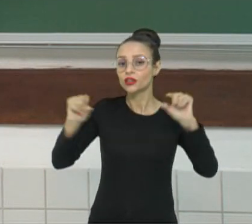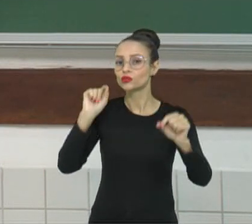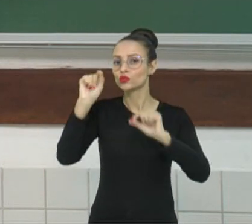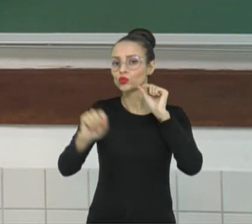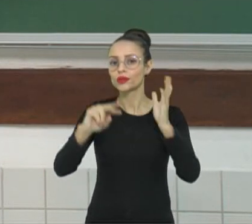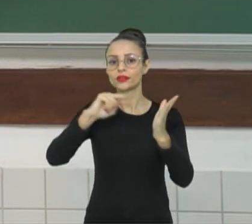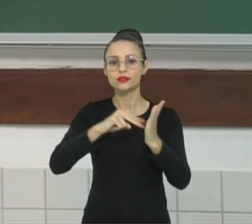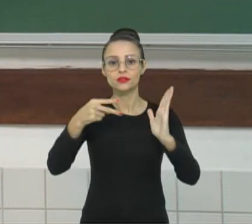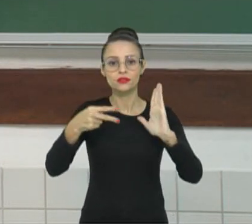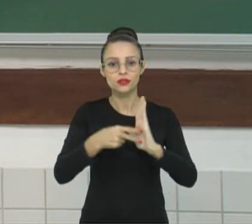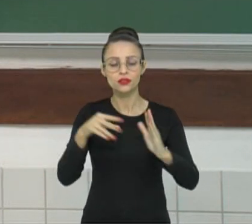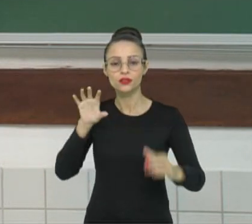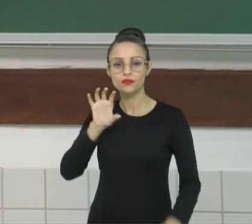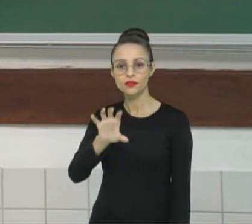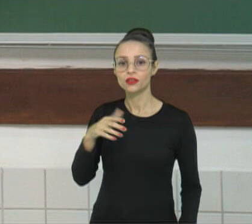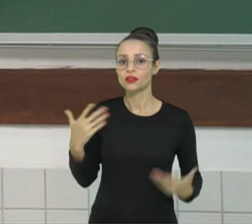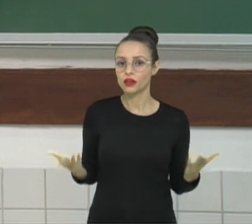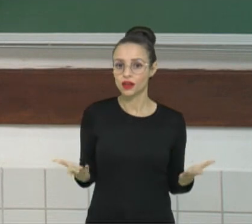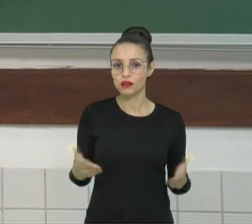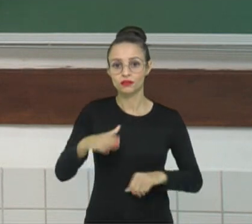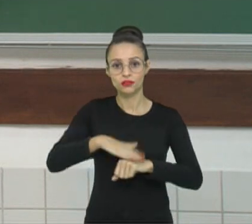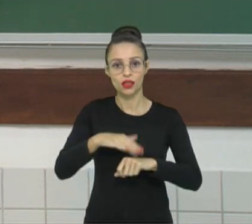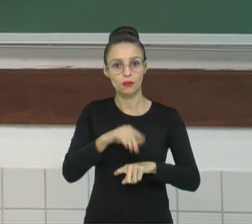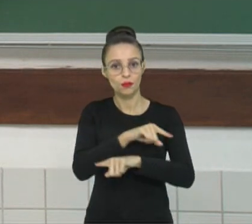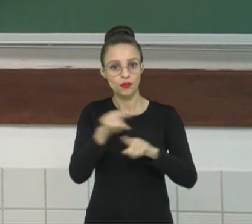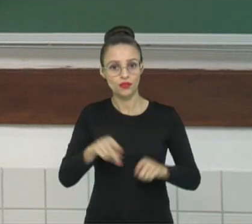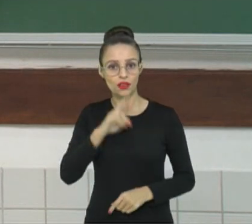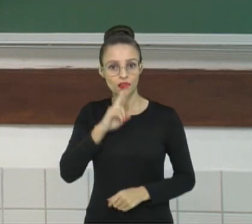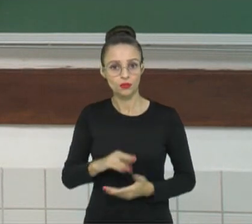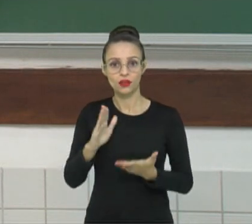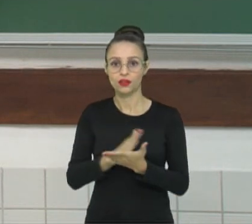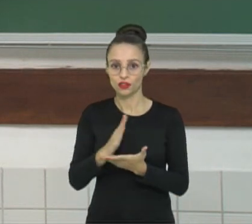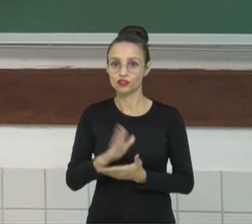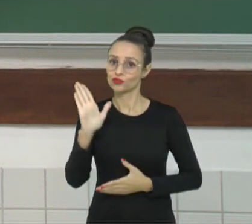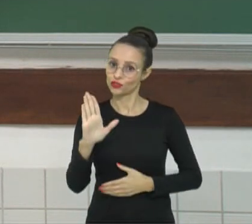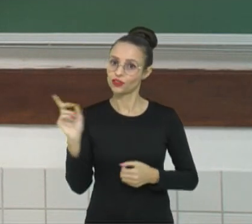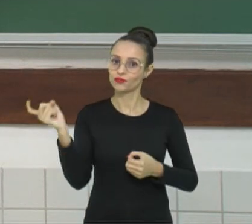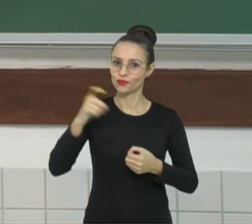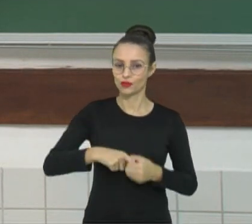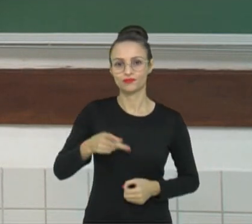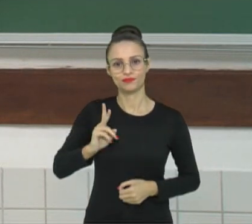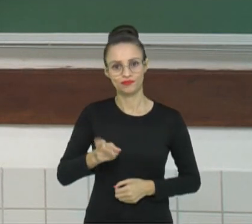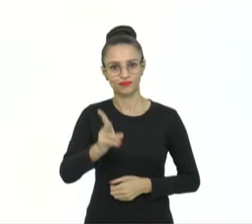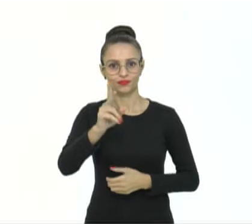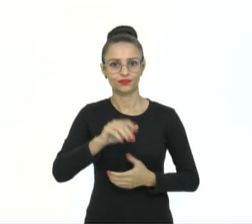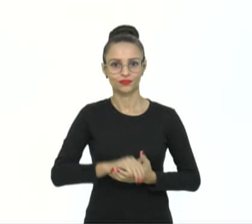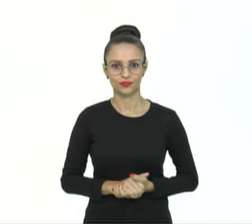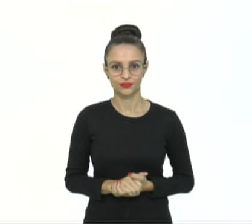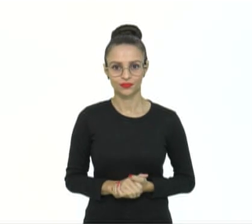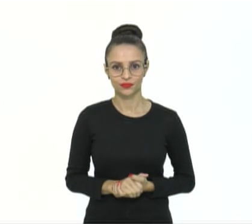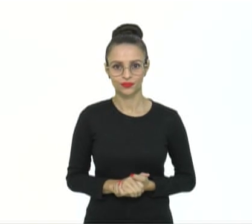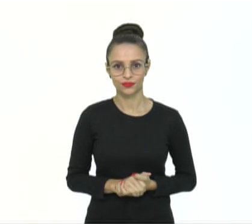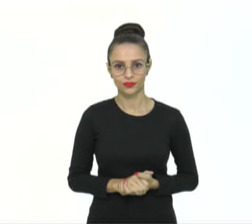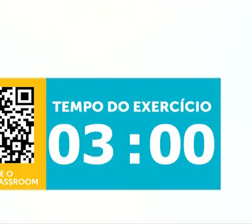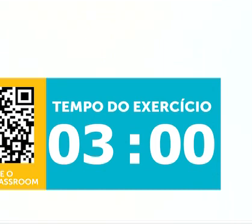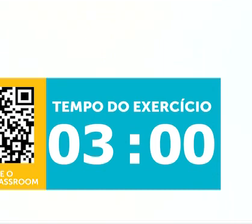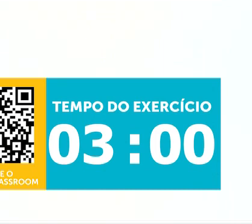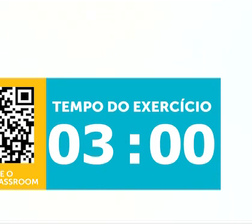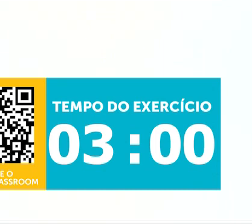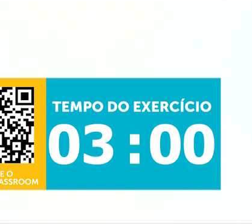é o sentido que produz? Vou dar um tempo para você fazer isso aí no seu caderno e eu já volto para a gente continuar.